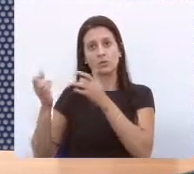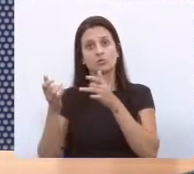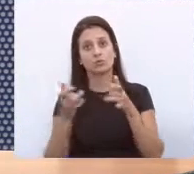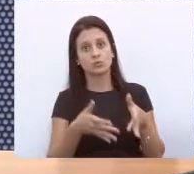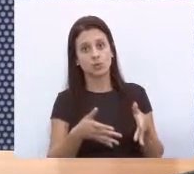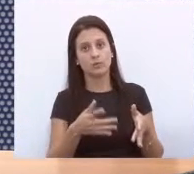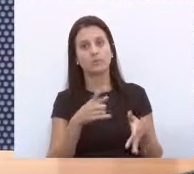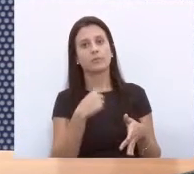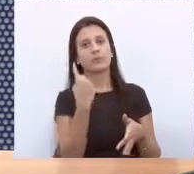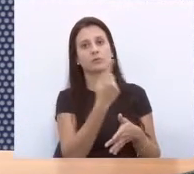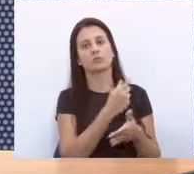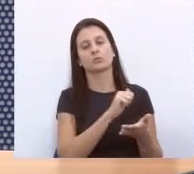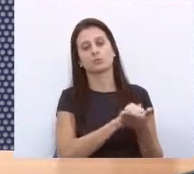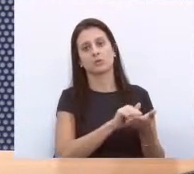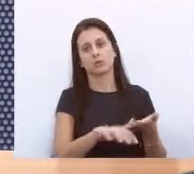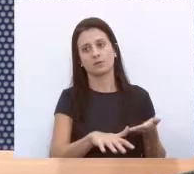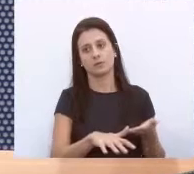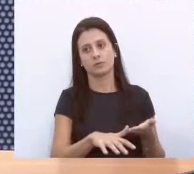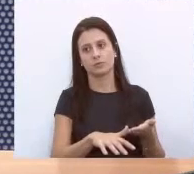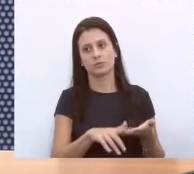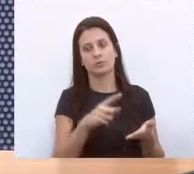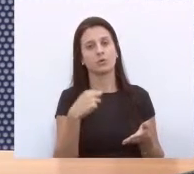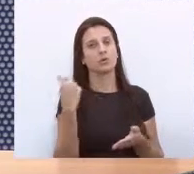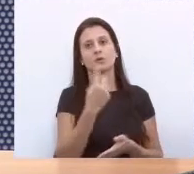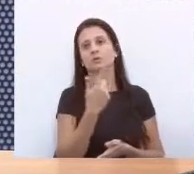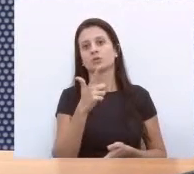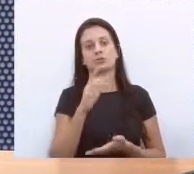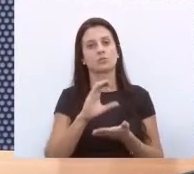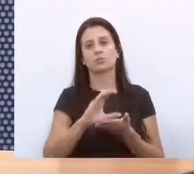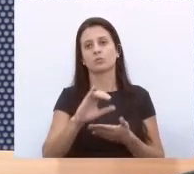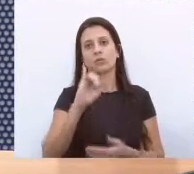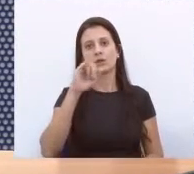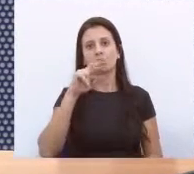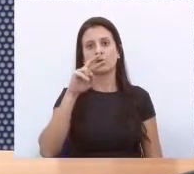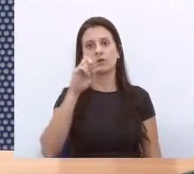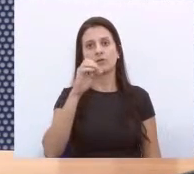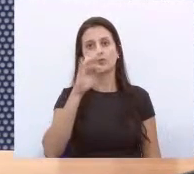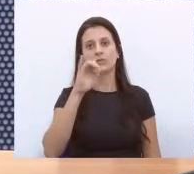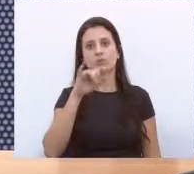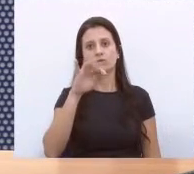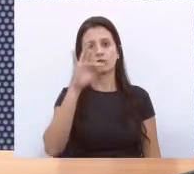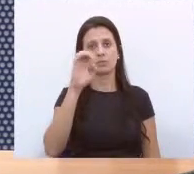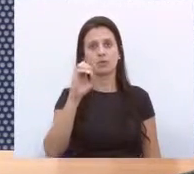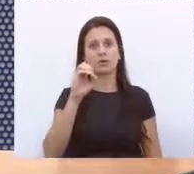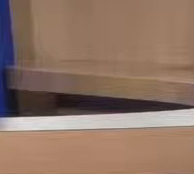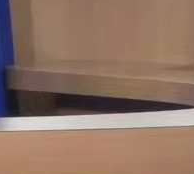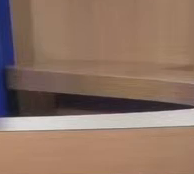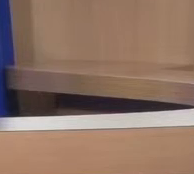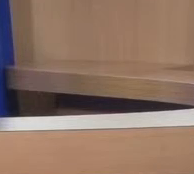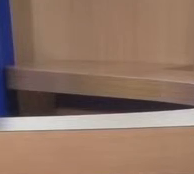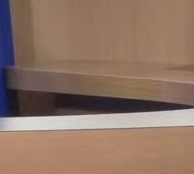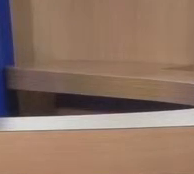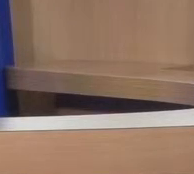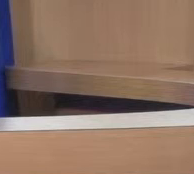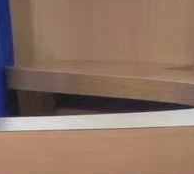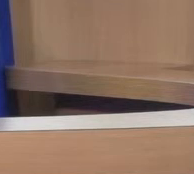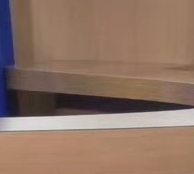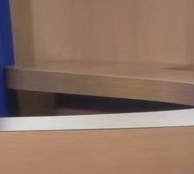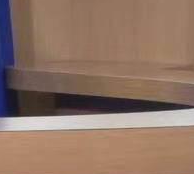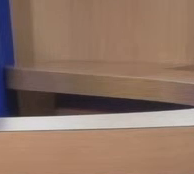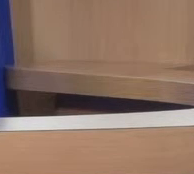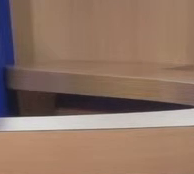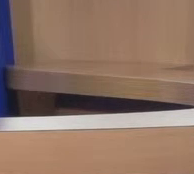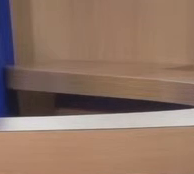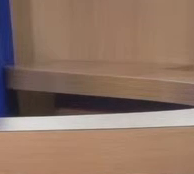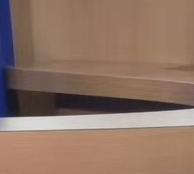os nossos custei não temos investimento é o custeio para a secretaria continuar o secretário